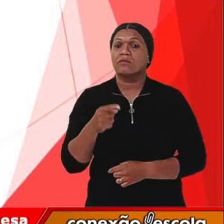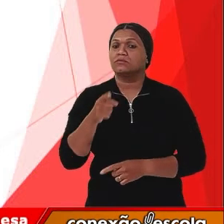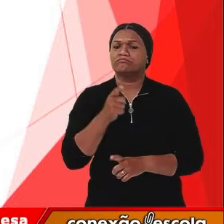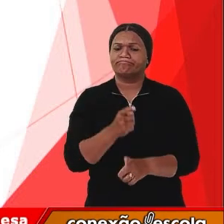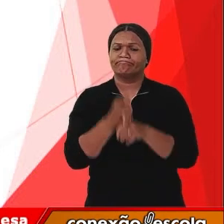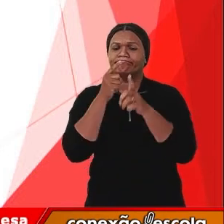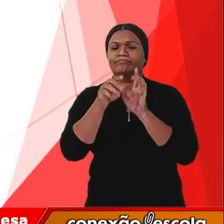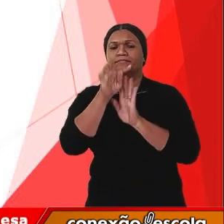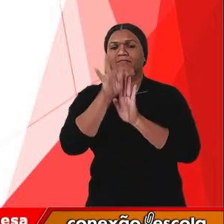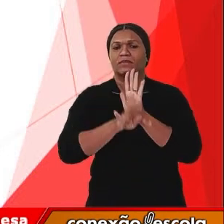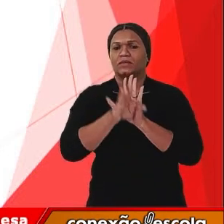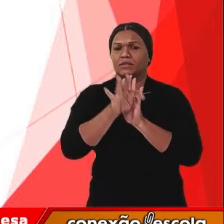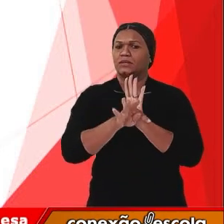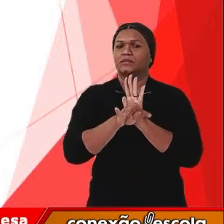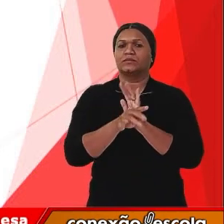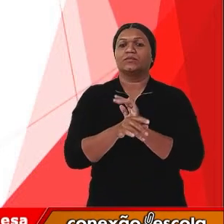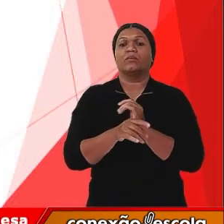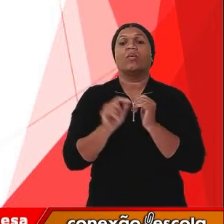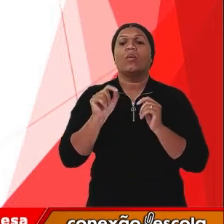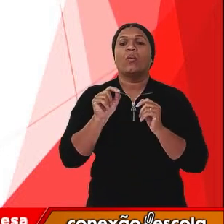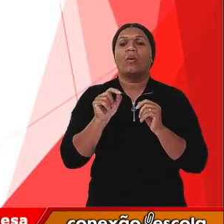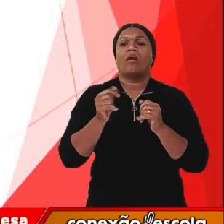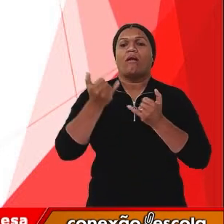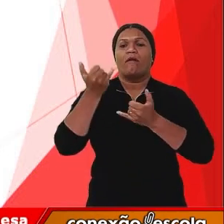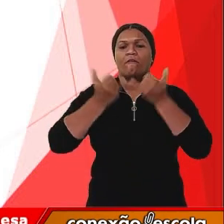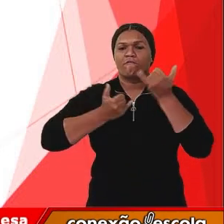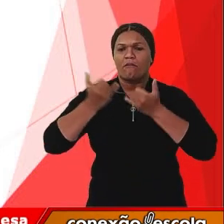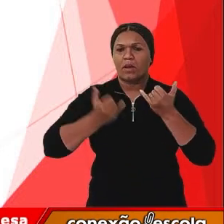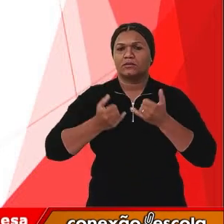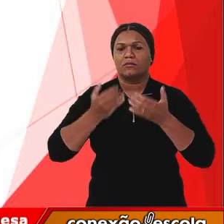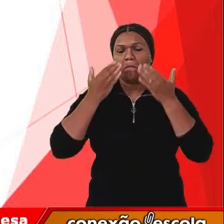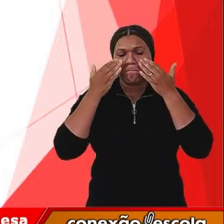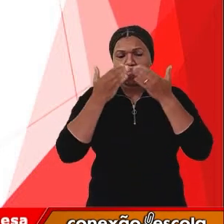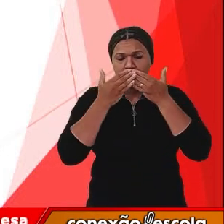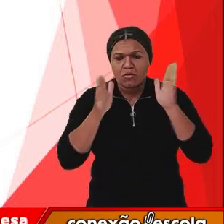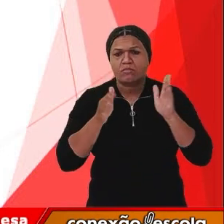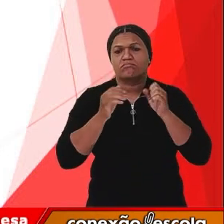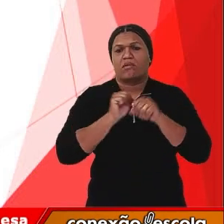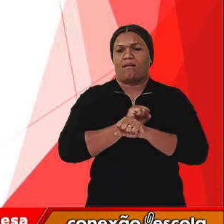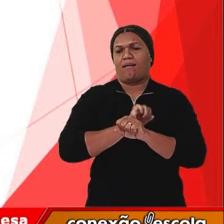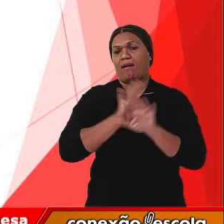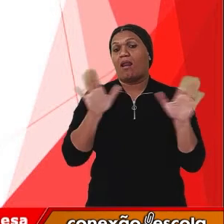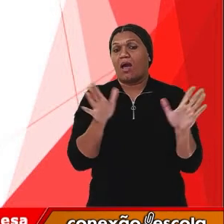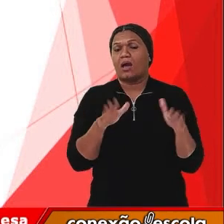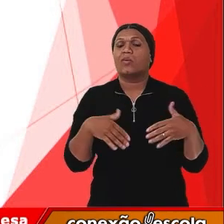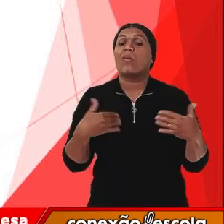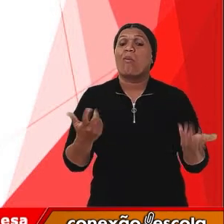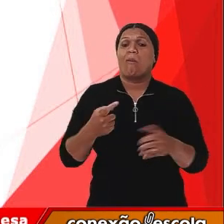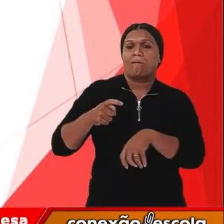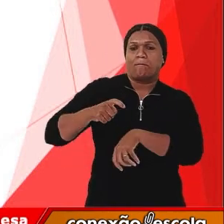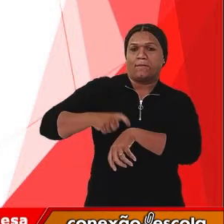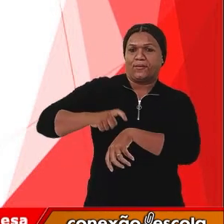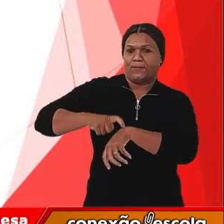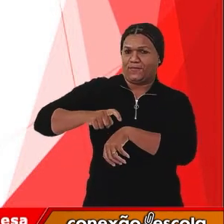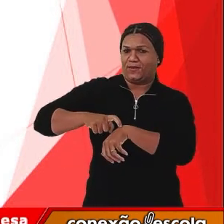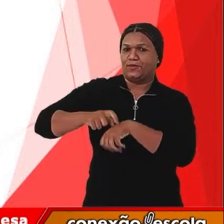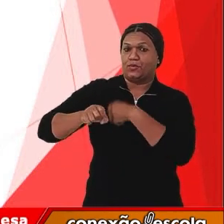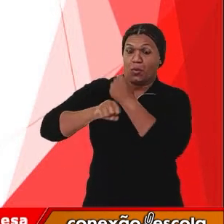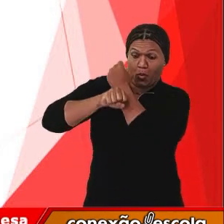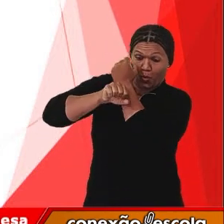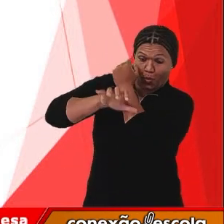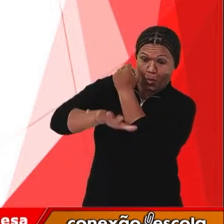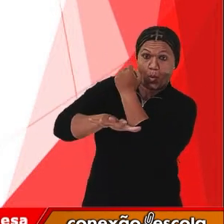no texto informação que está explícita Em que momento